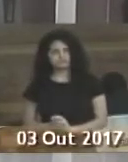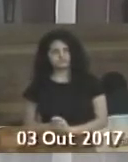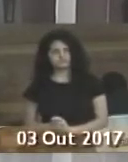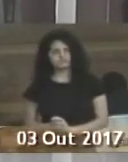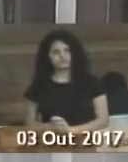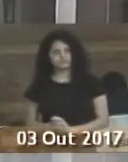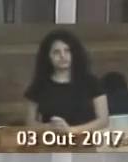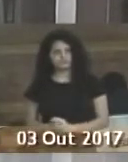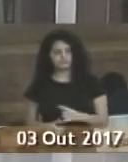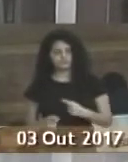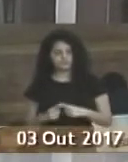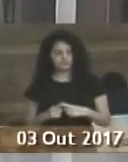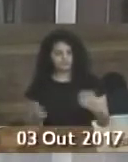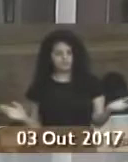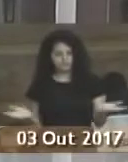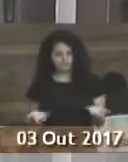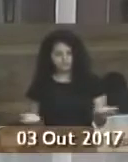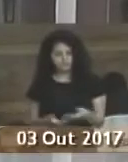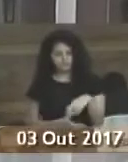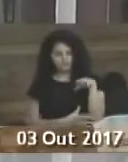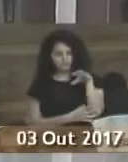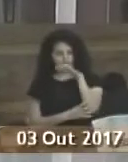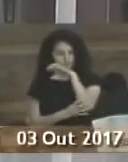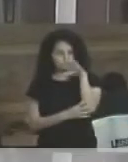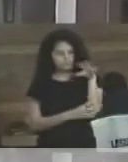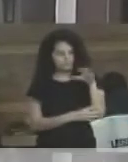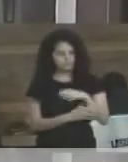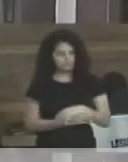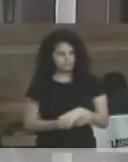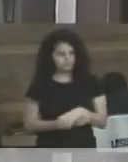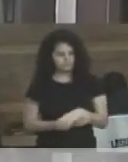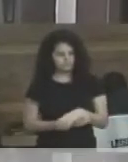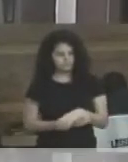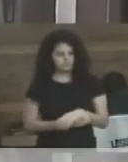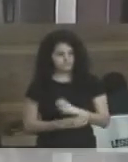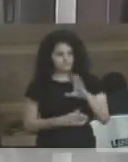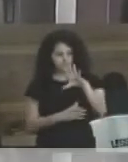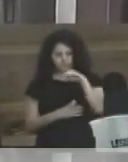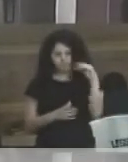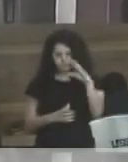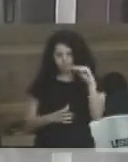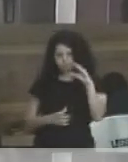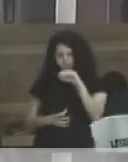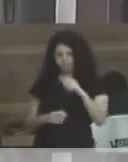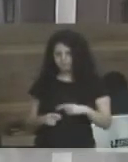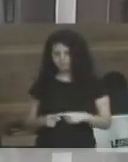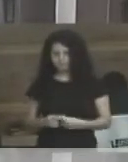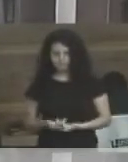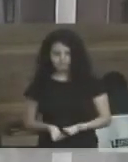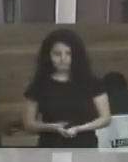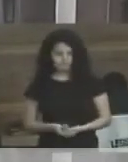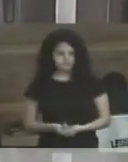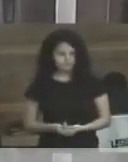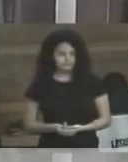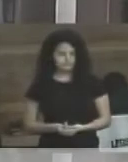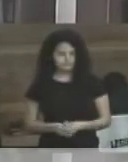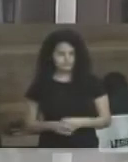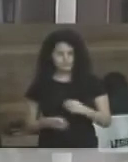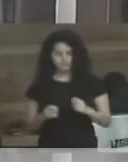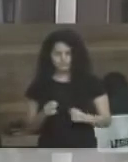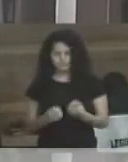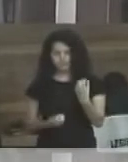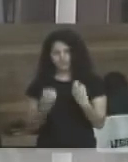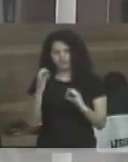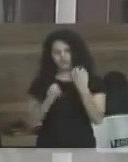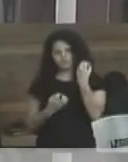pelo fato de agora esses radares se tornaram máquinas de multas. É uma fábrica de dinheiro do Estado ali, que não beneficia